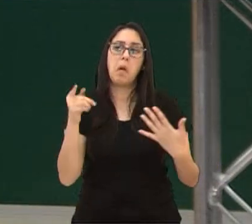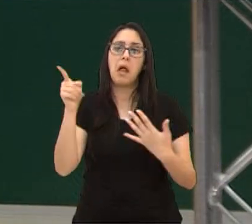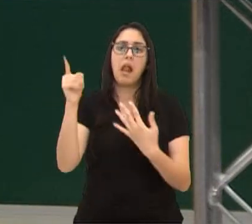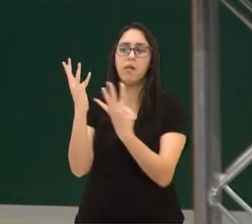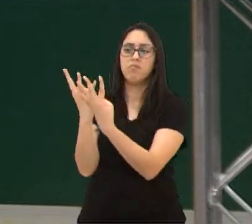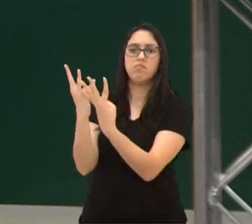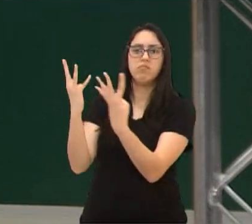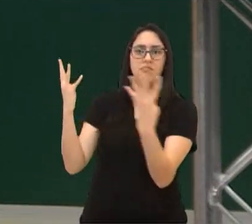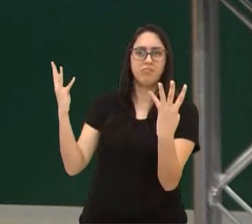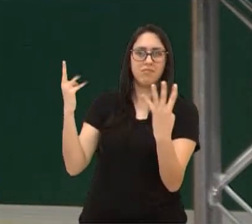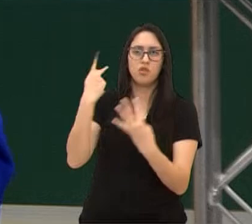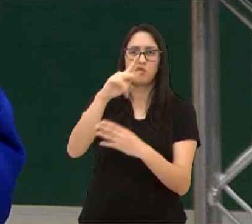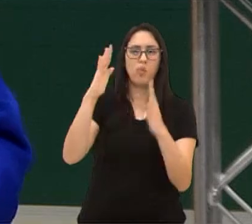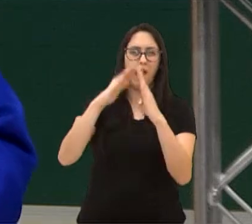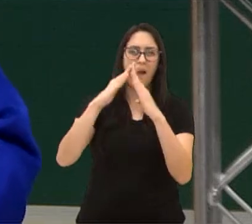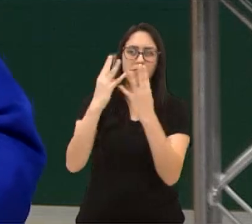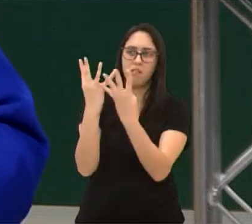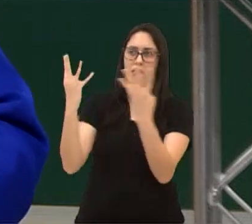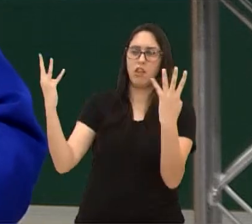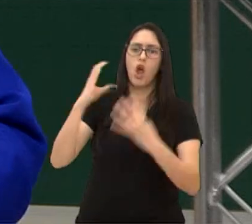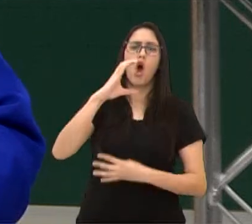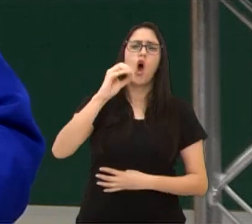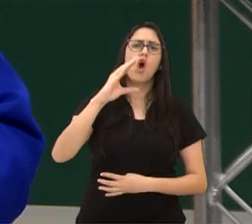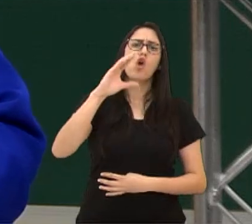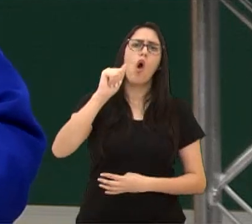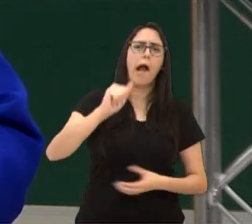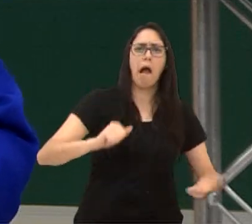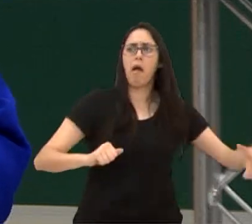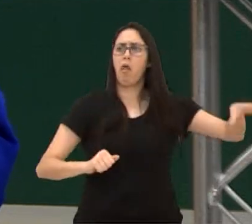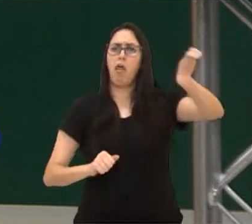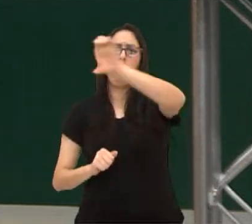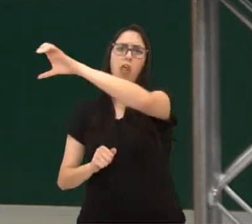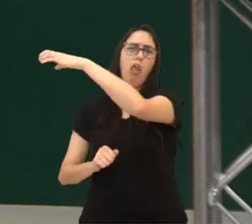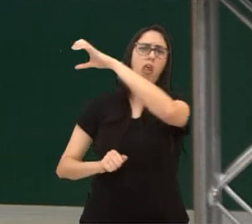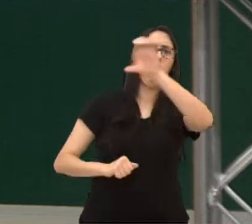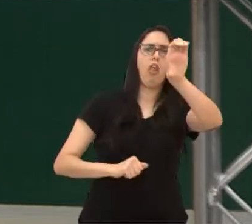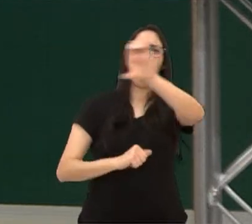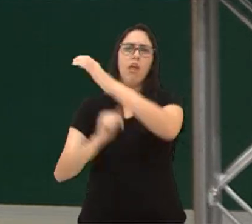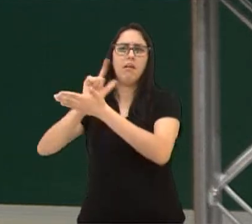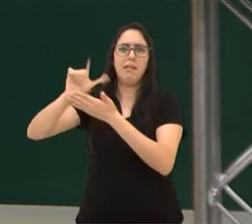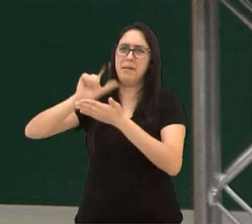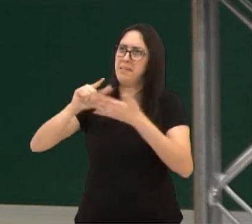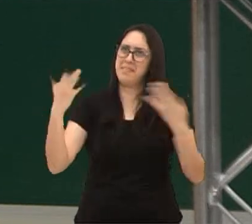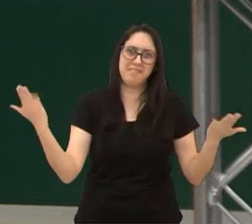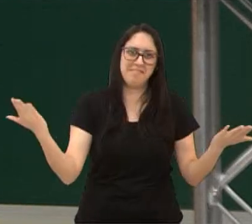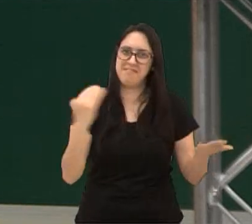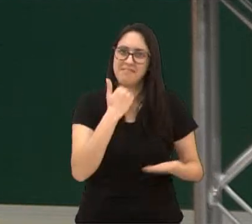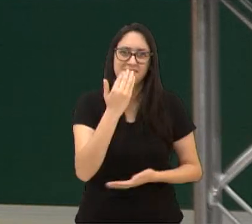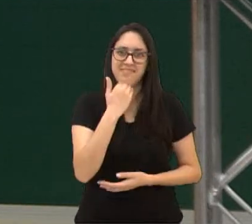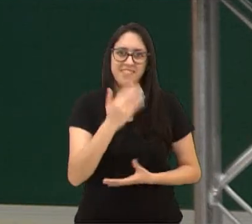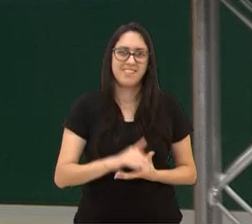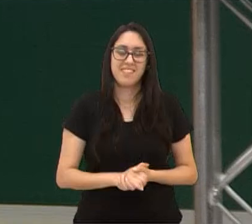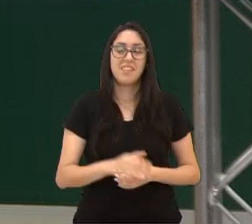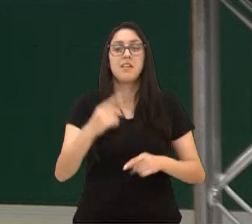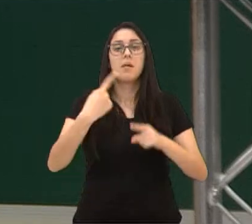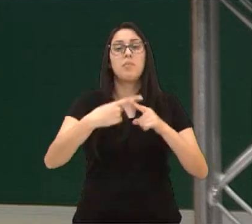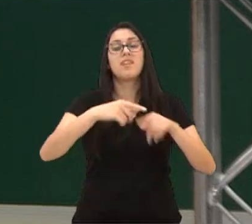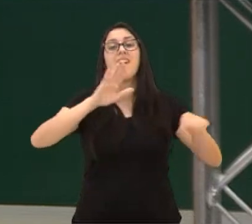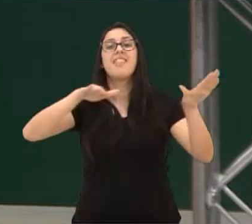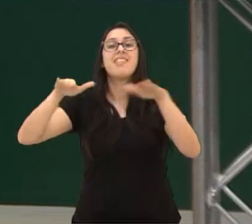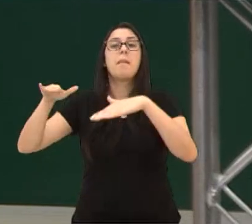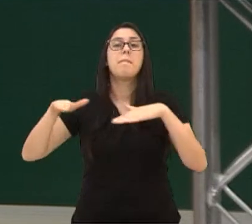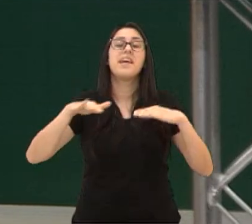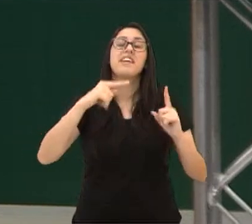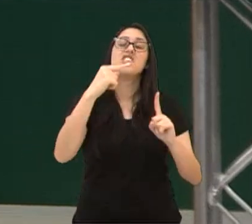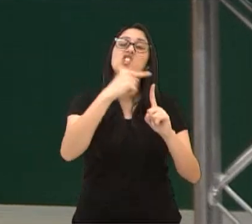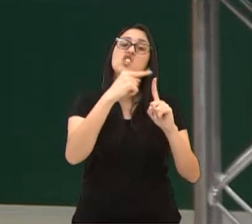todo oxidado e passar Coca-Cola ou refrigerante qualquer, tá? Aí você não vai conseguir. Mesmo porque, dependendo do grau, como a gente